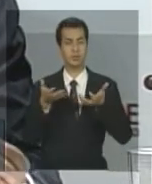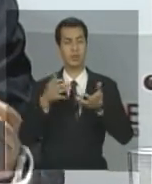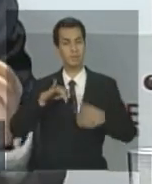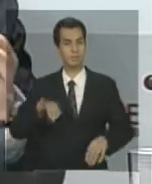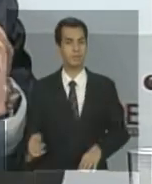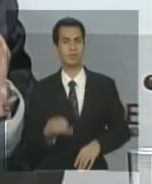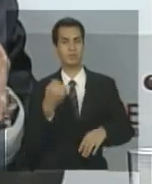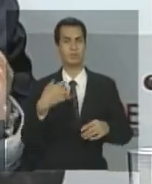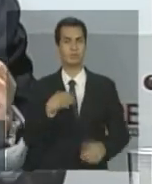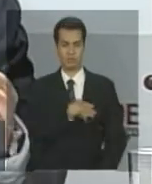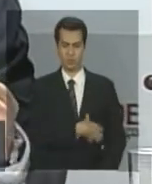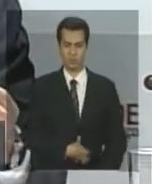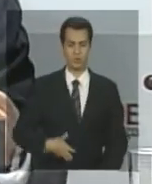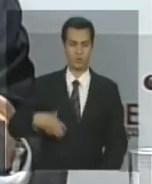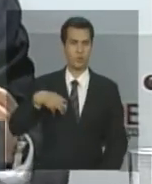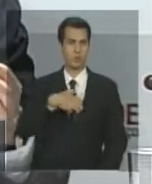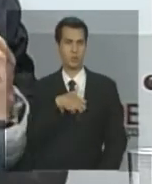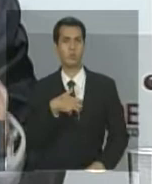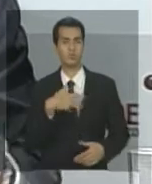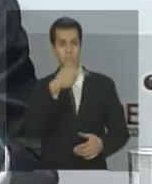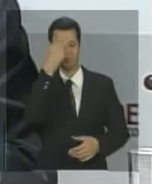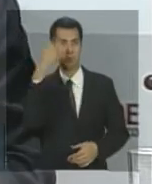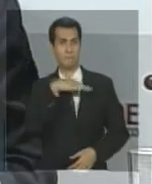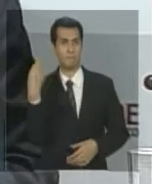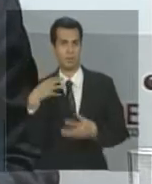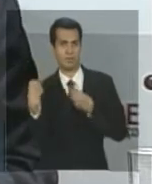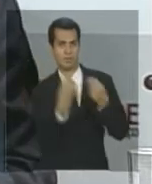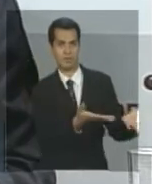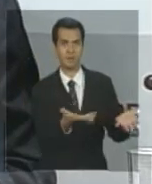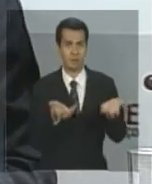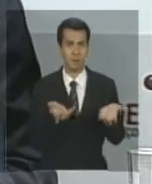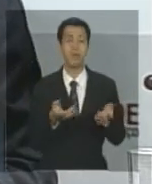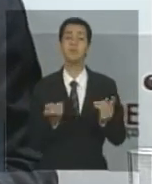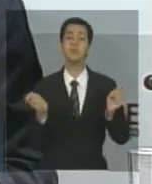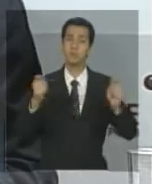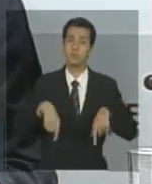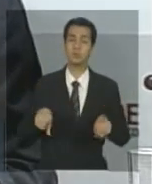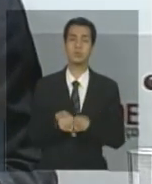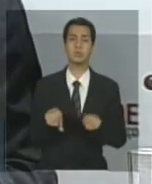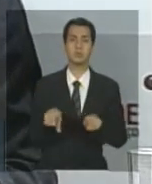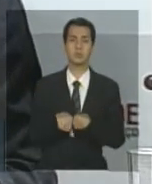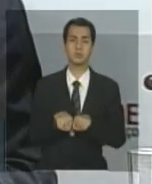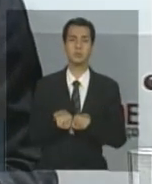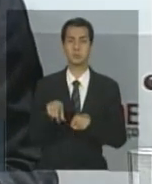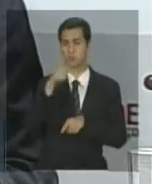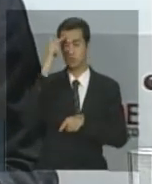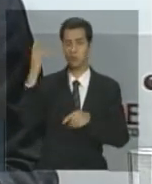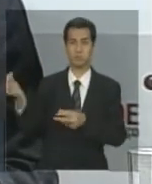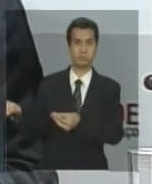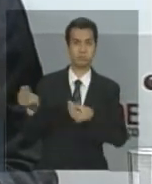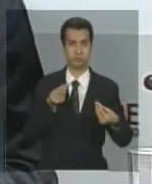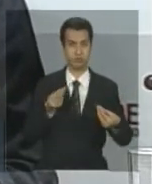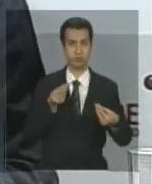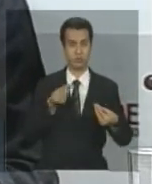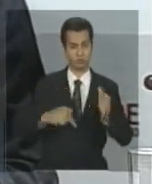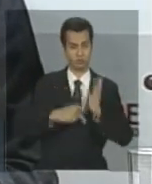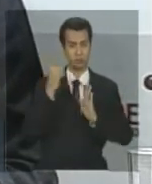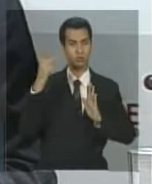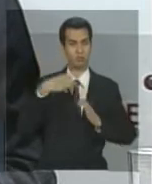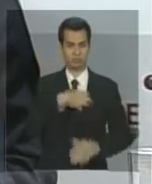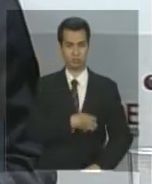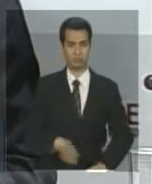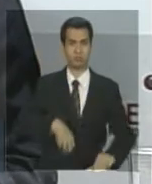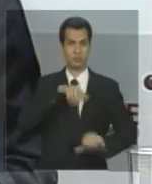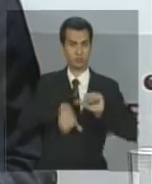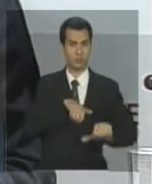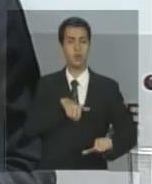doados e técnicas novas que podem reduzir a rejeição de um paciente que recebe o transplante. Isso melhorando a qualidade de vida do paciente,